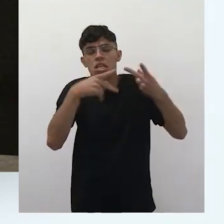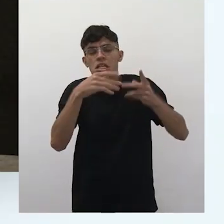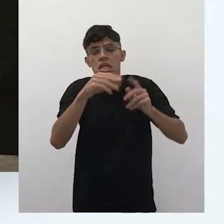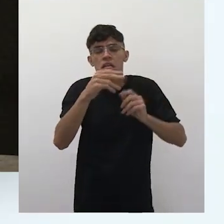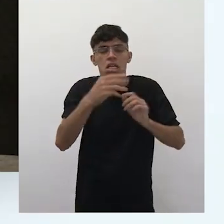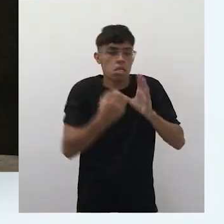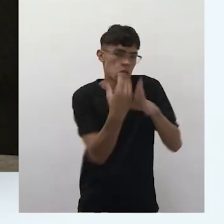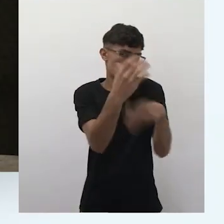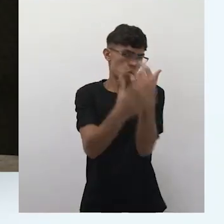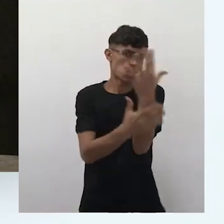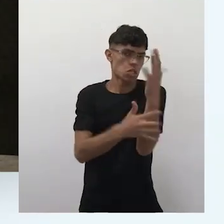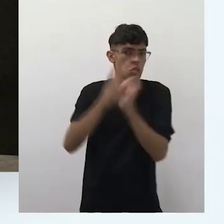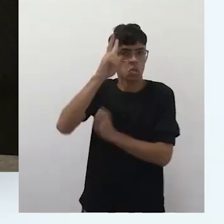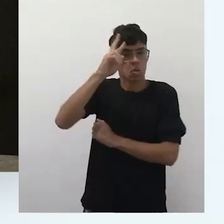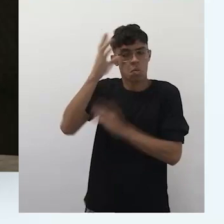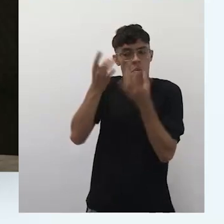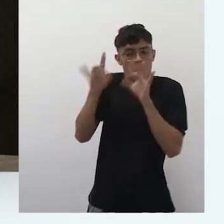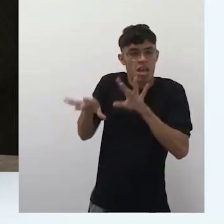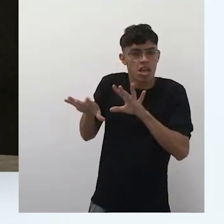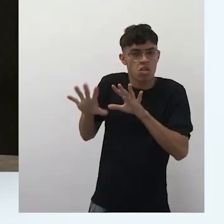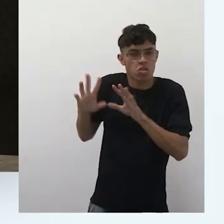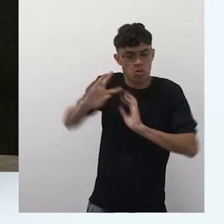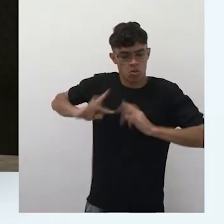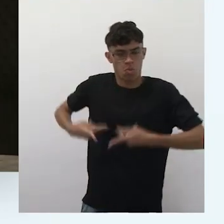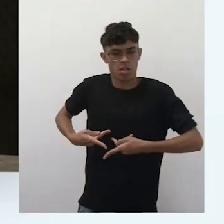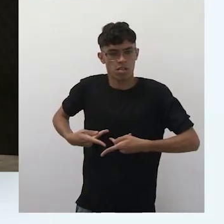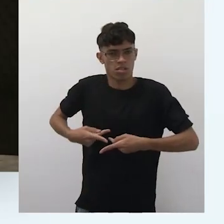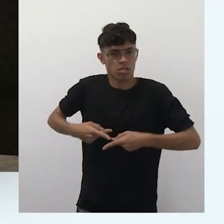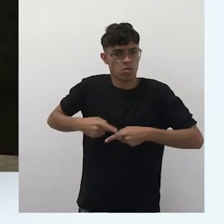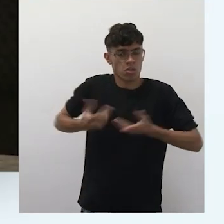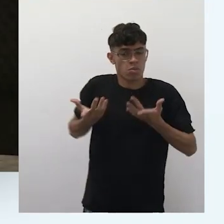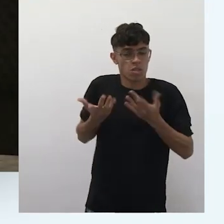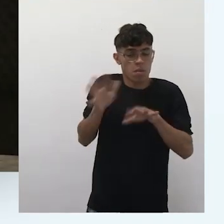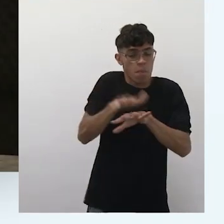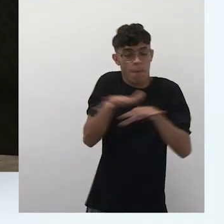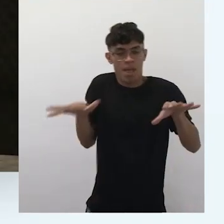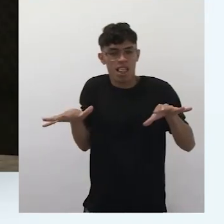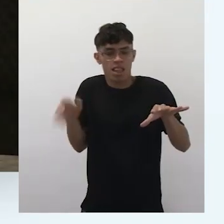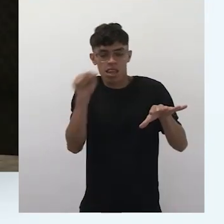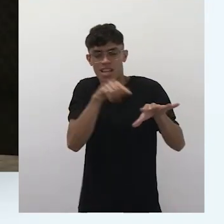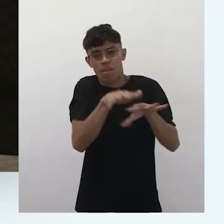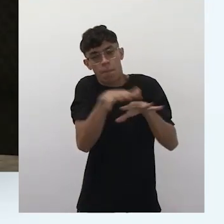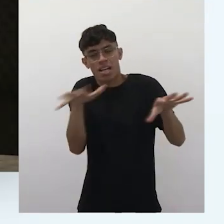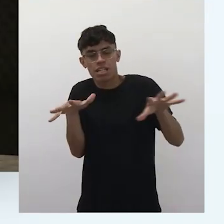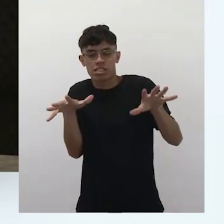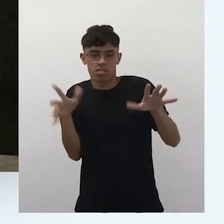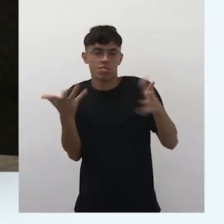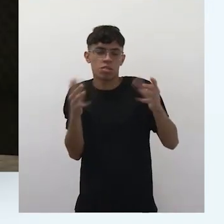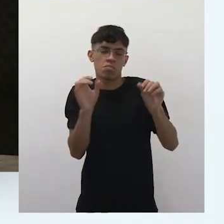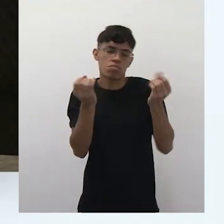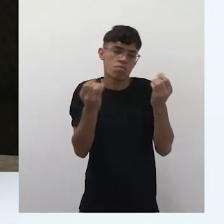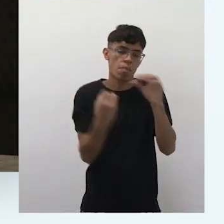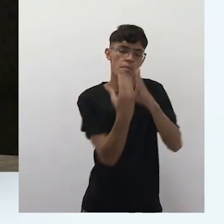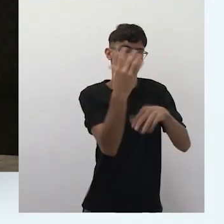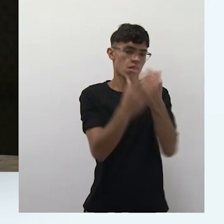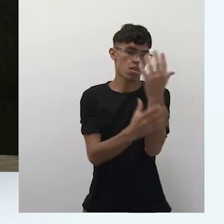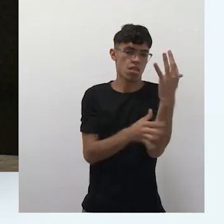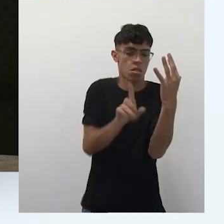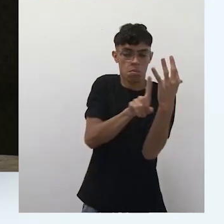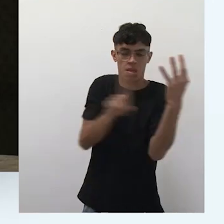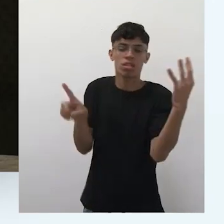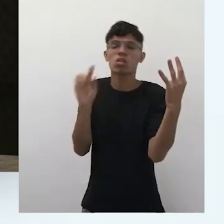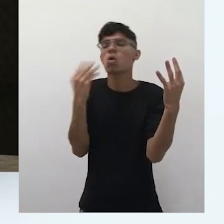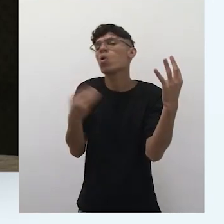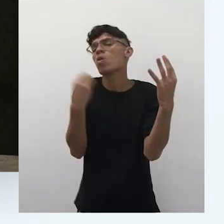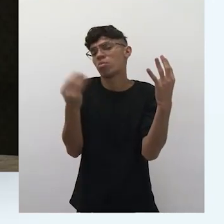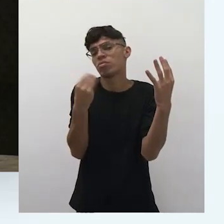lembra do humano, nós estamos nos excluindo dessa natureza. Ao nos excluirmos dessa natureza ou desse ambiente, como